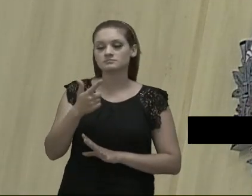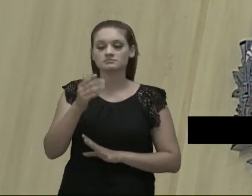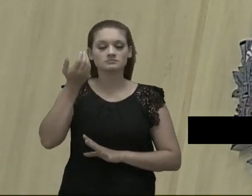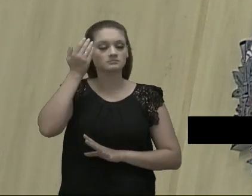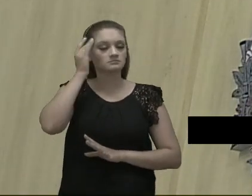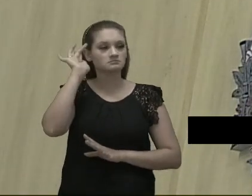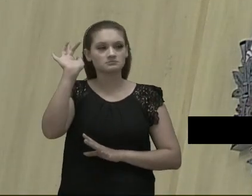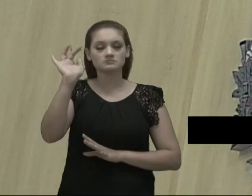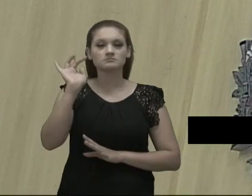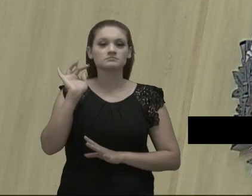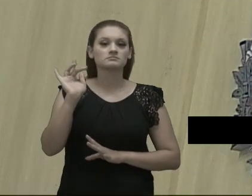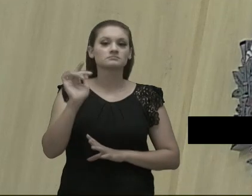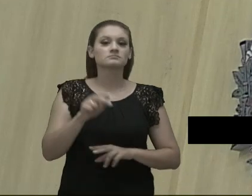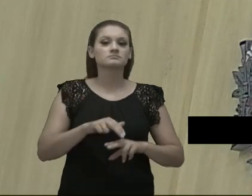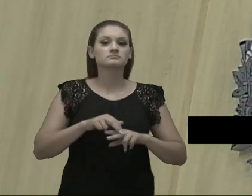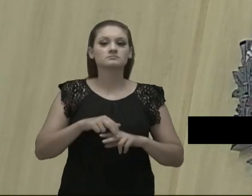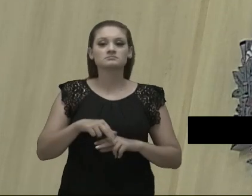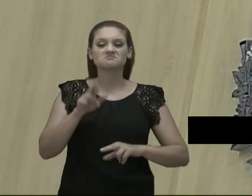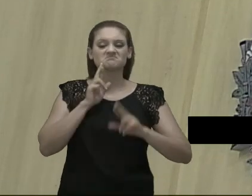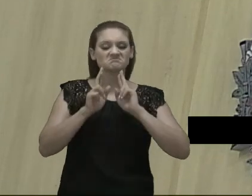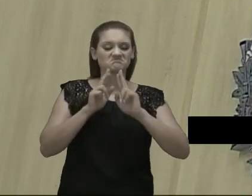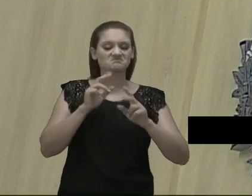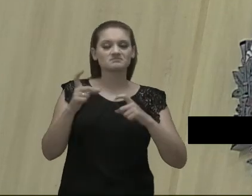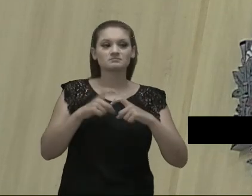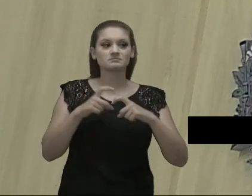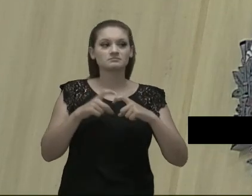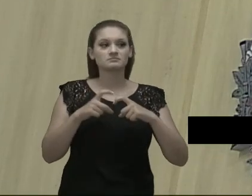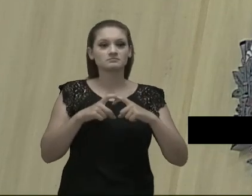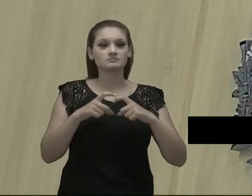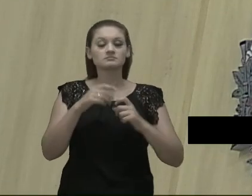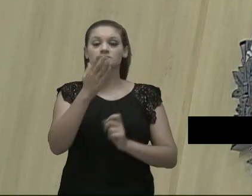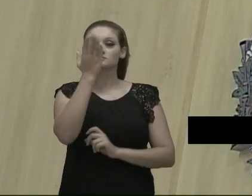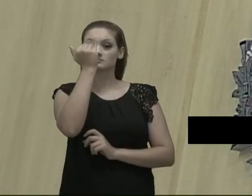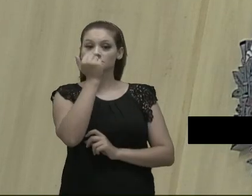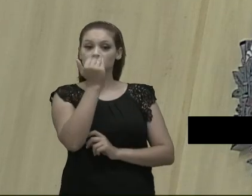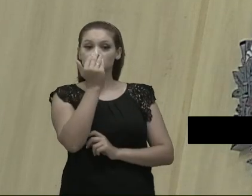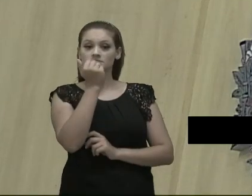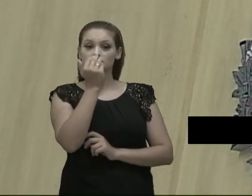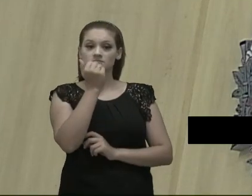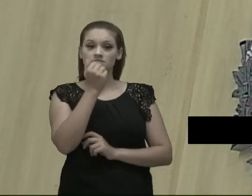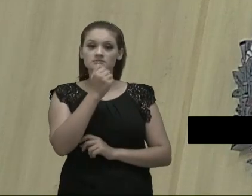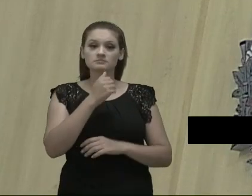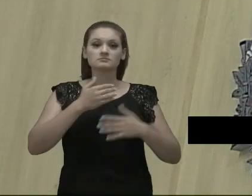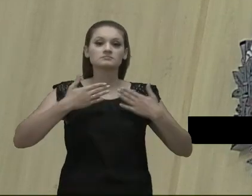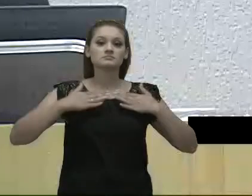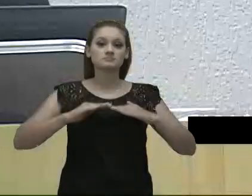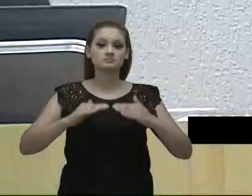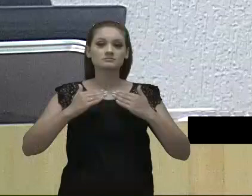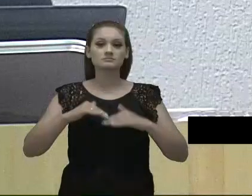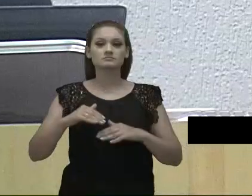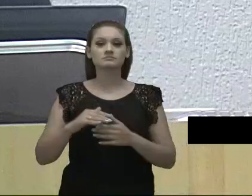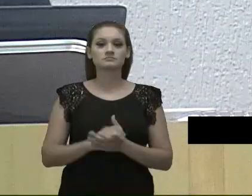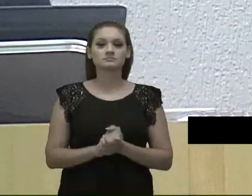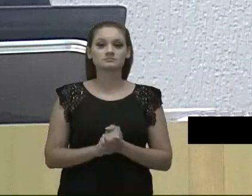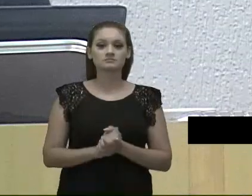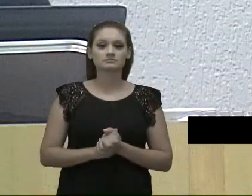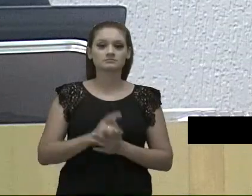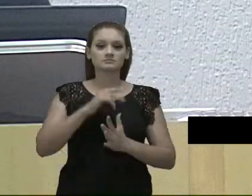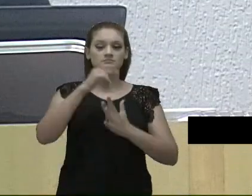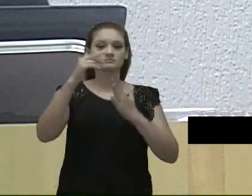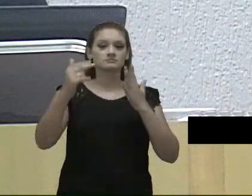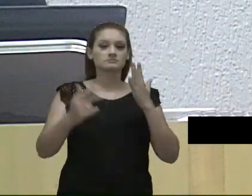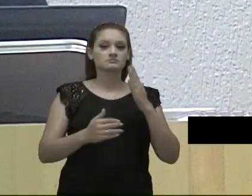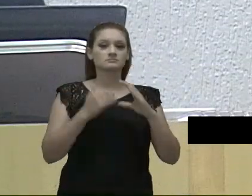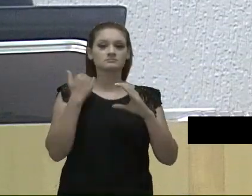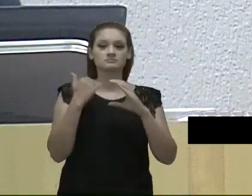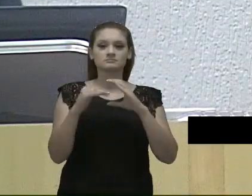conhecimento sobre a reclamação dos médicos da comida e do conforto, eu recebi várias mensagens